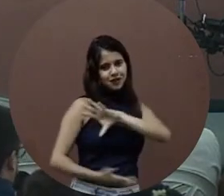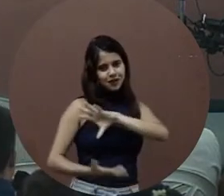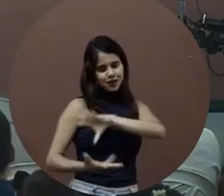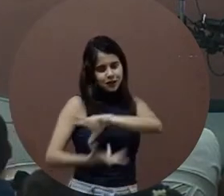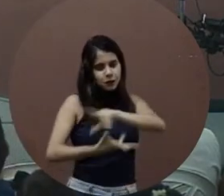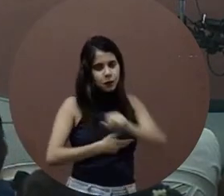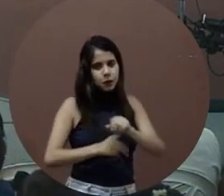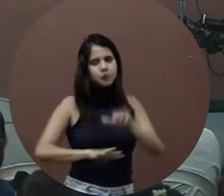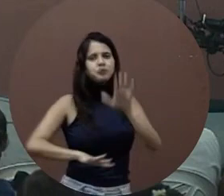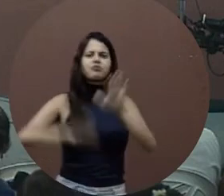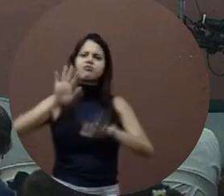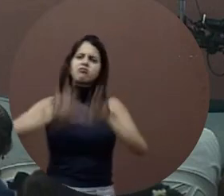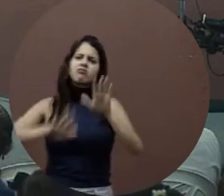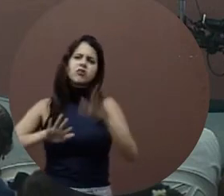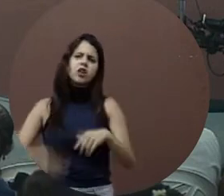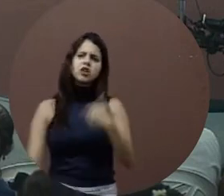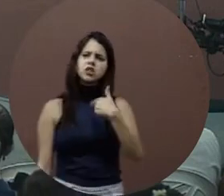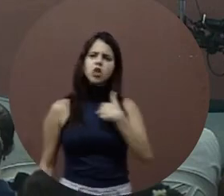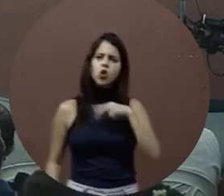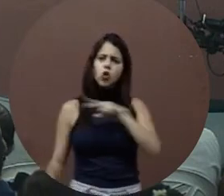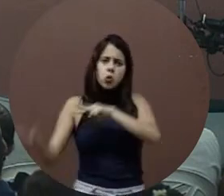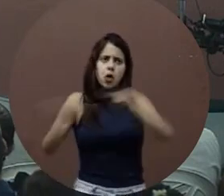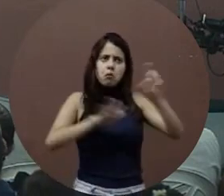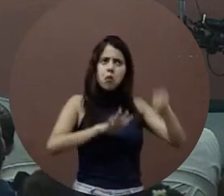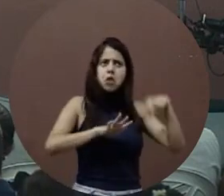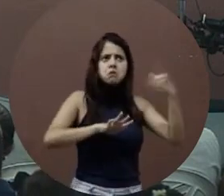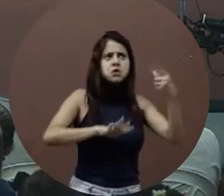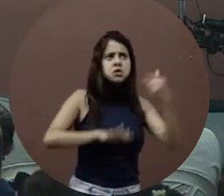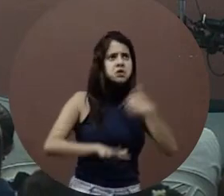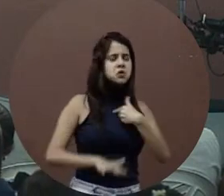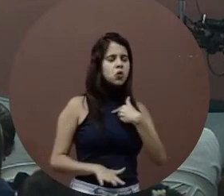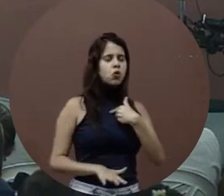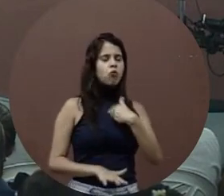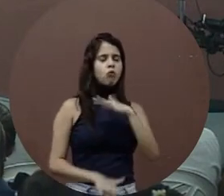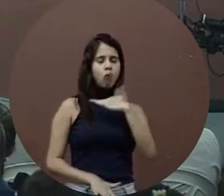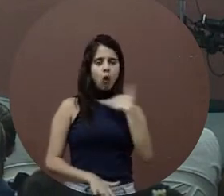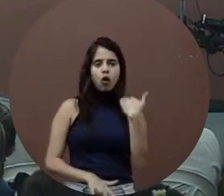Pode ser que semana que vem eu não esteja mais aqui, não sei. Vai que Deus me leve.